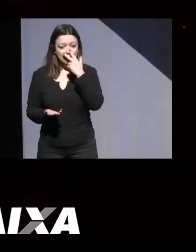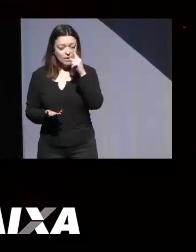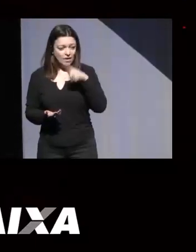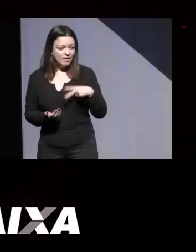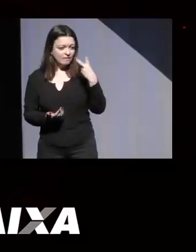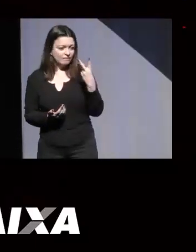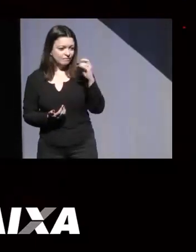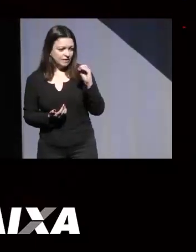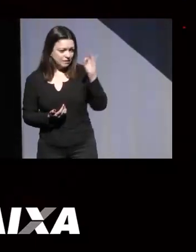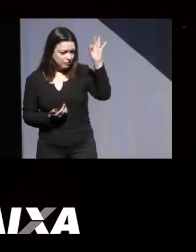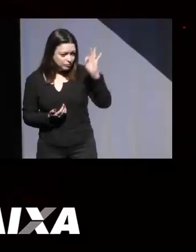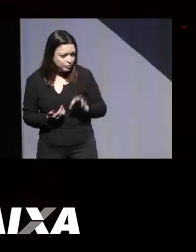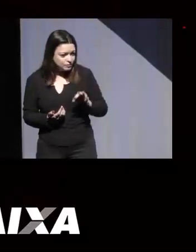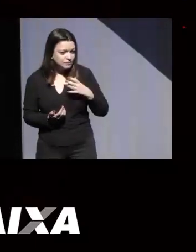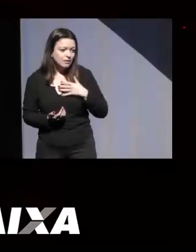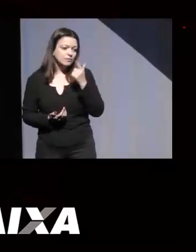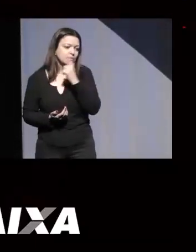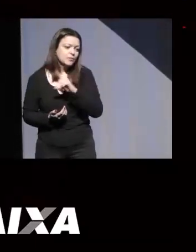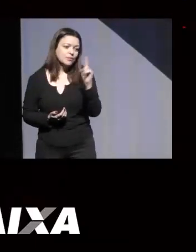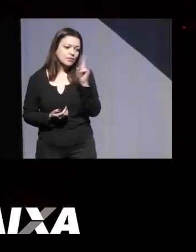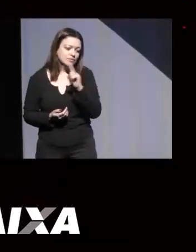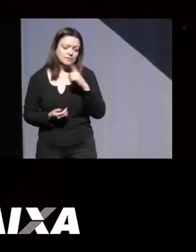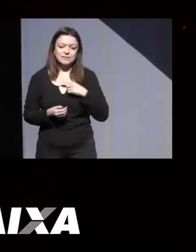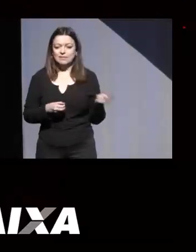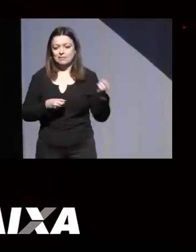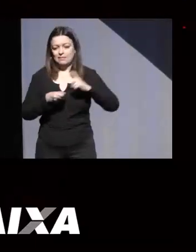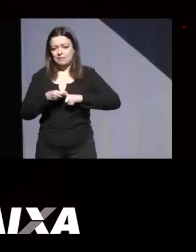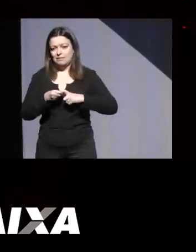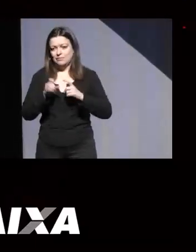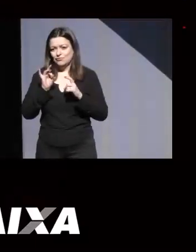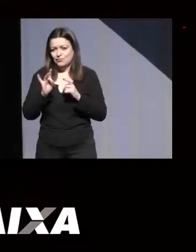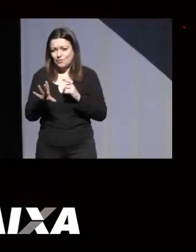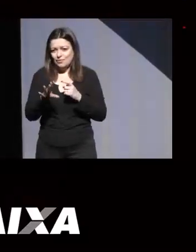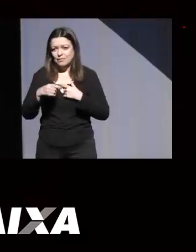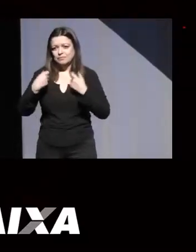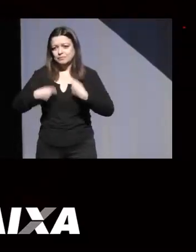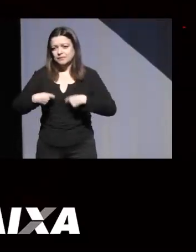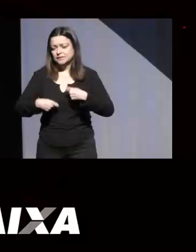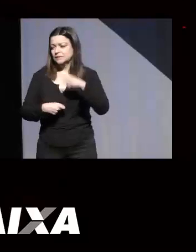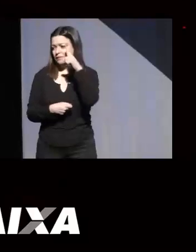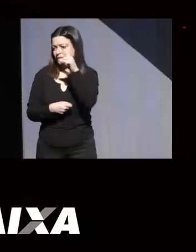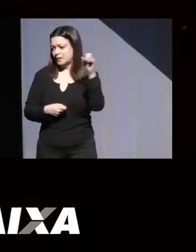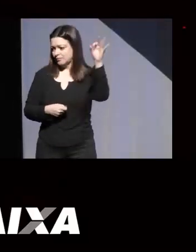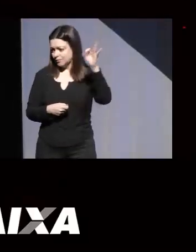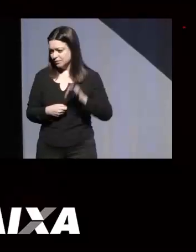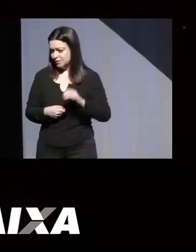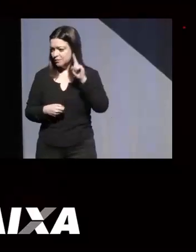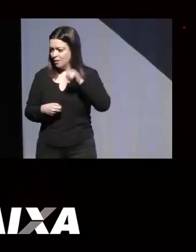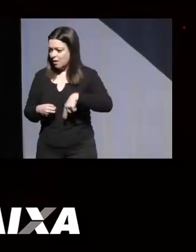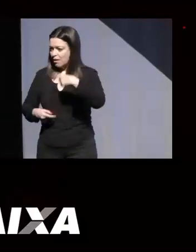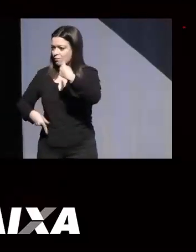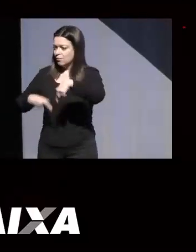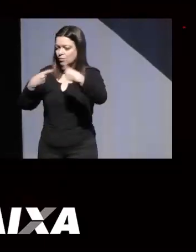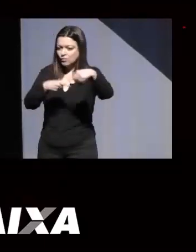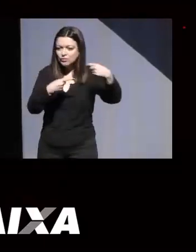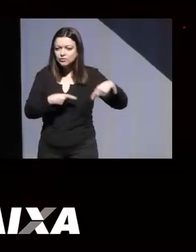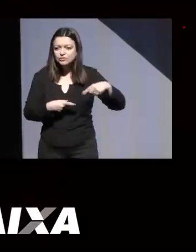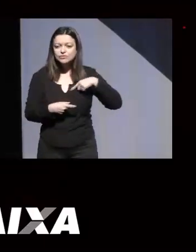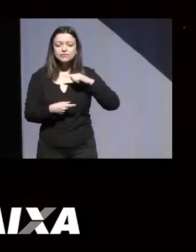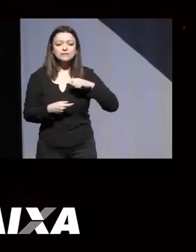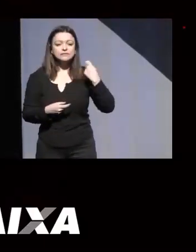para atender o mínimo existencial. Mais uma vez, uma questão de política fiscal desvirtuada, na minha